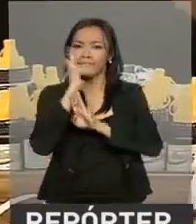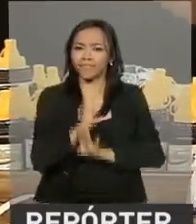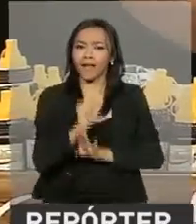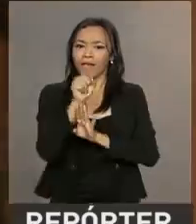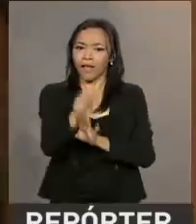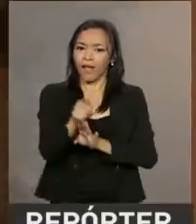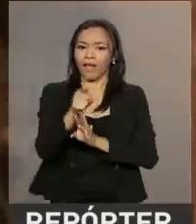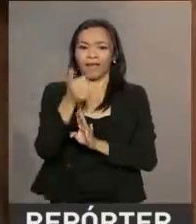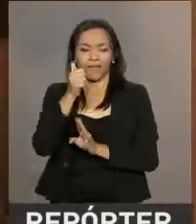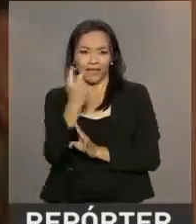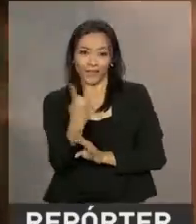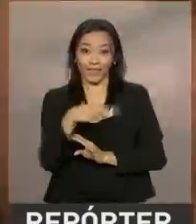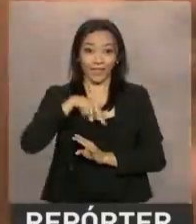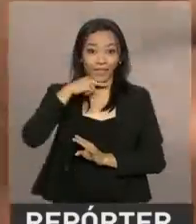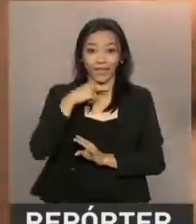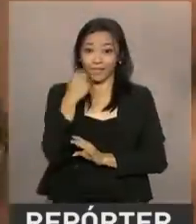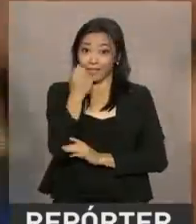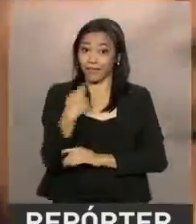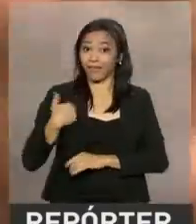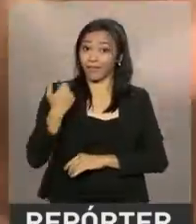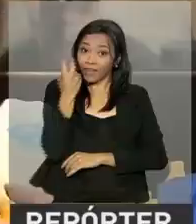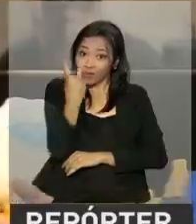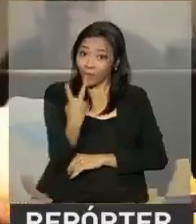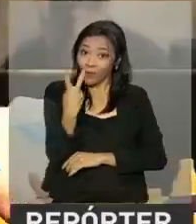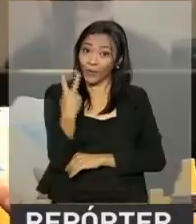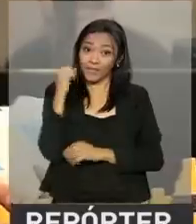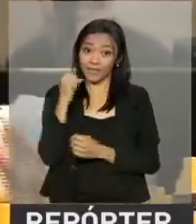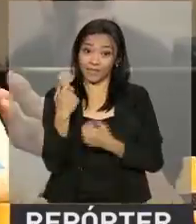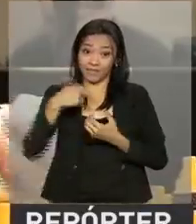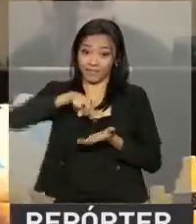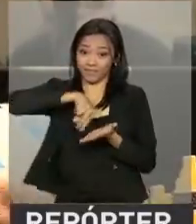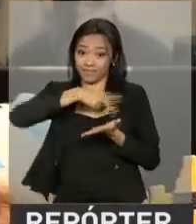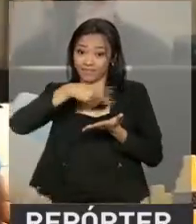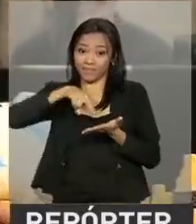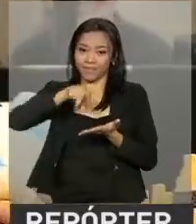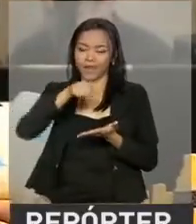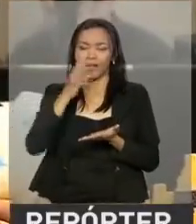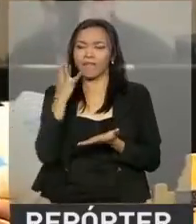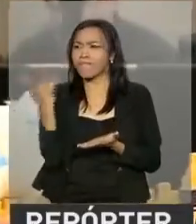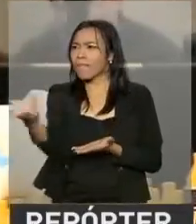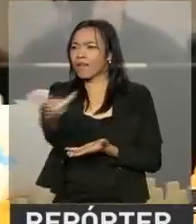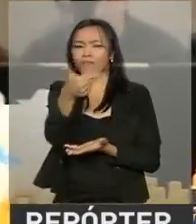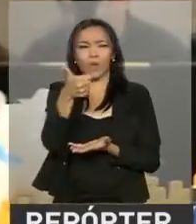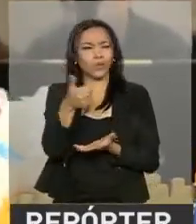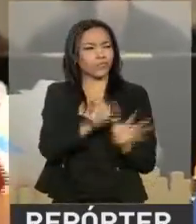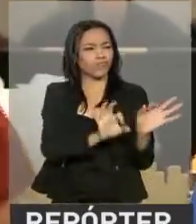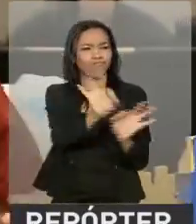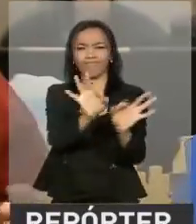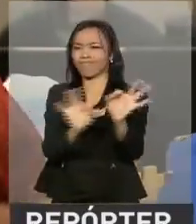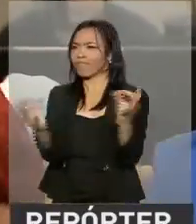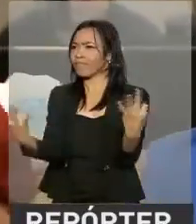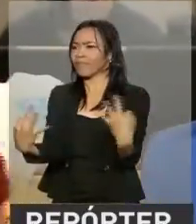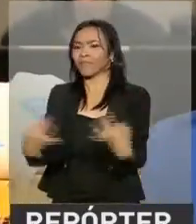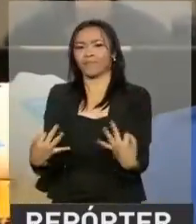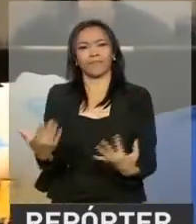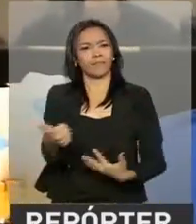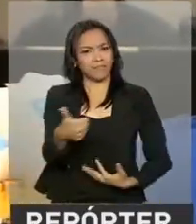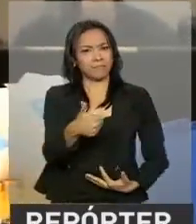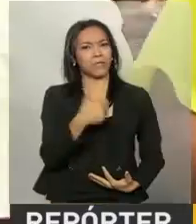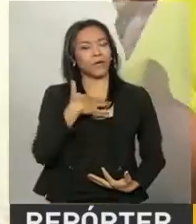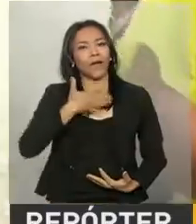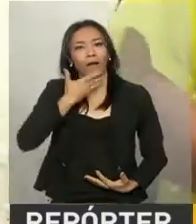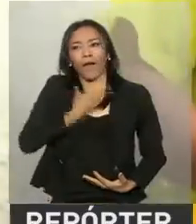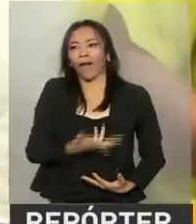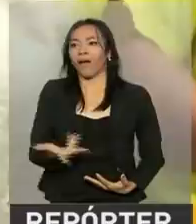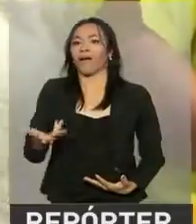a Josimere e a neta, de apenas 2 anos. Tá maravilhosa a organização, tudo muito perfeito. Tô